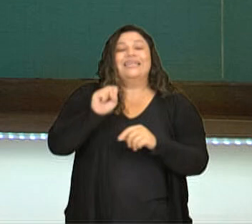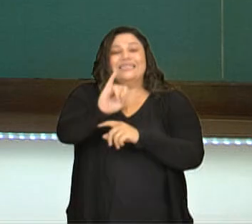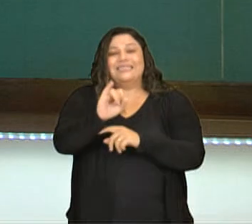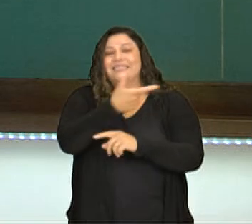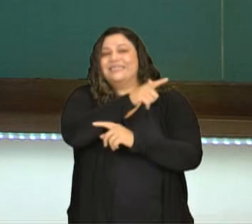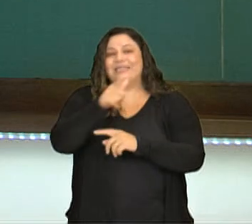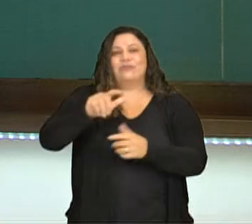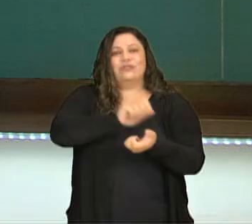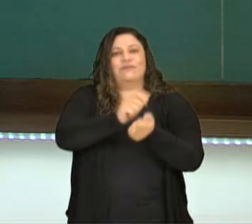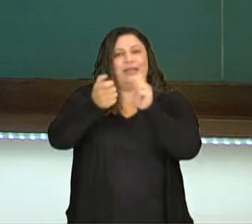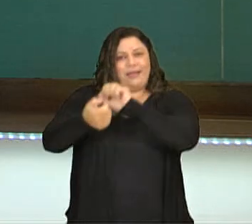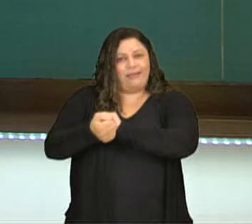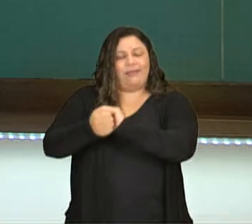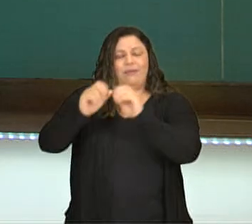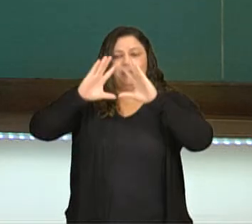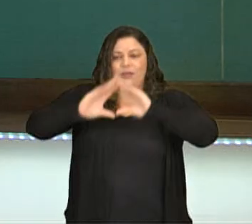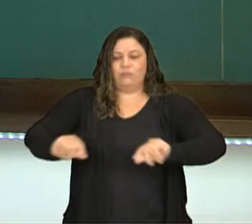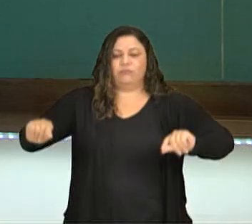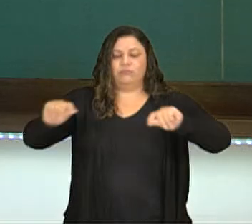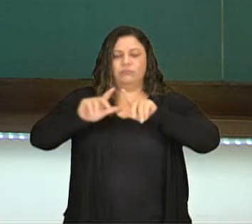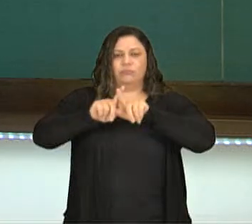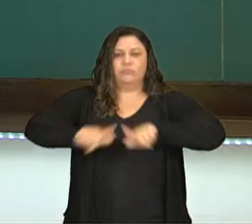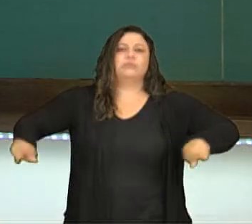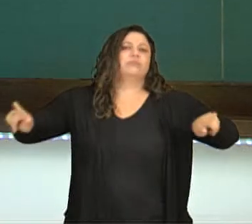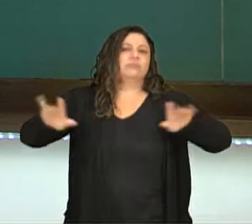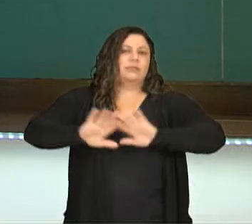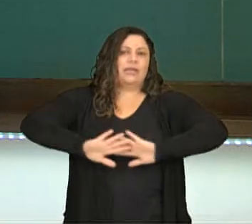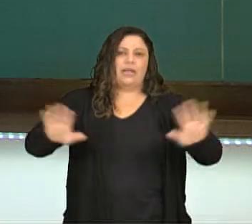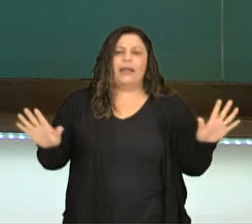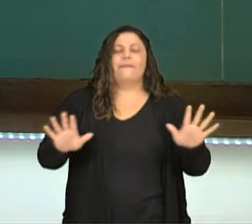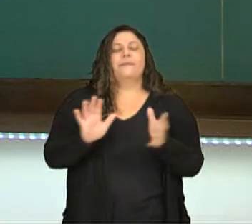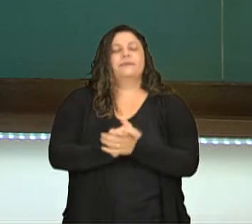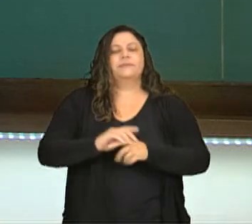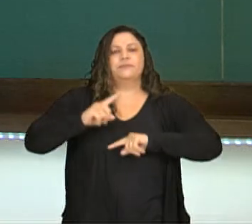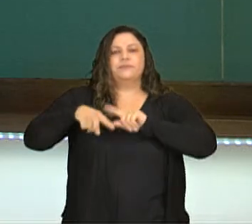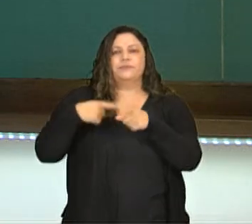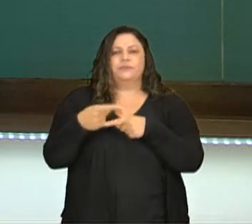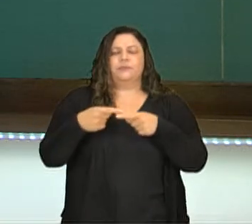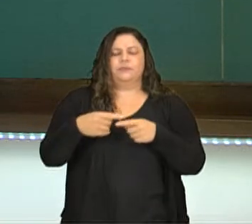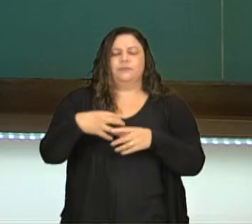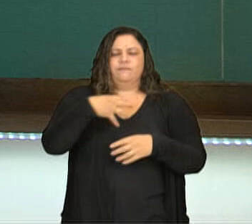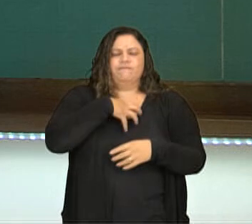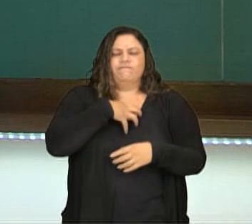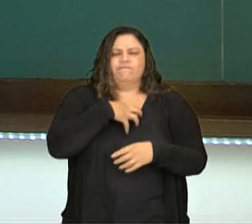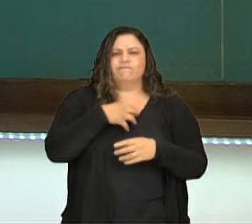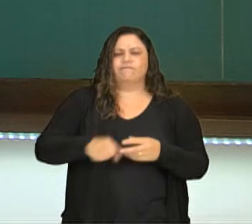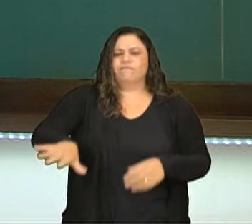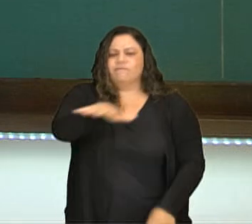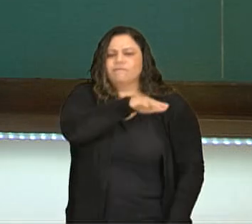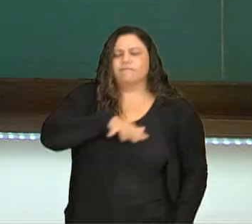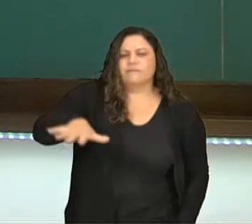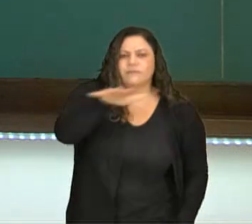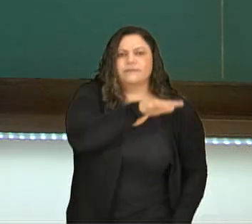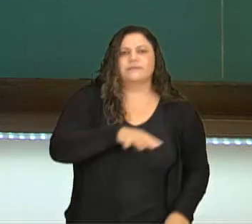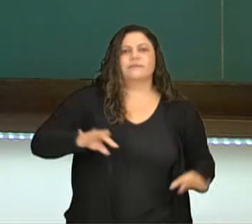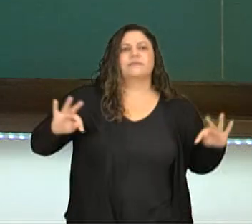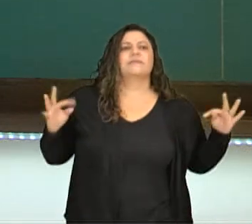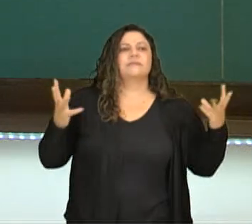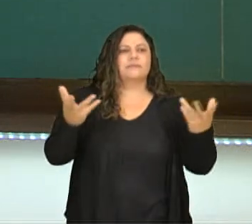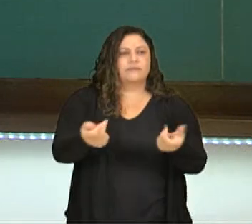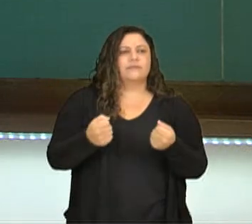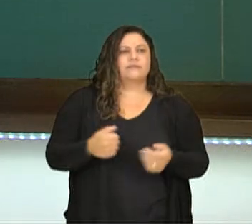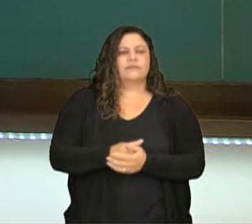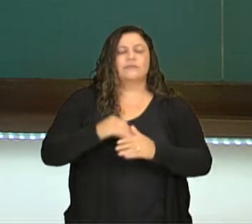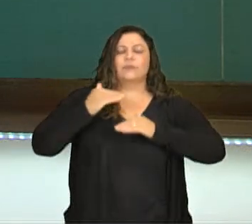aconteceu muito na história da vida da Terra. Todos eles respondem a estímulos externos, estímulos do ambiente e tudo mais, e todos